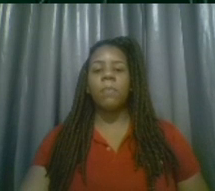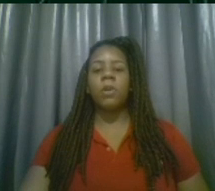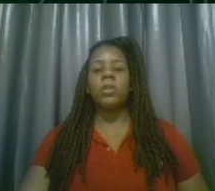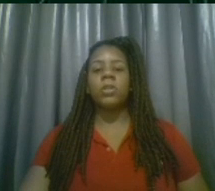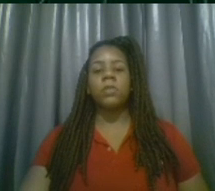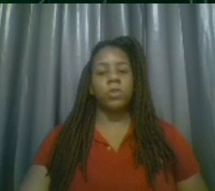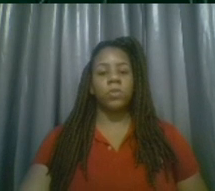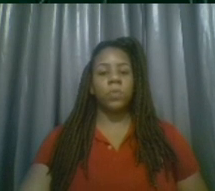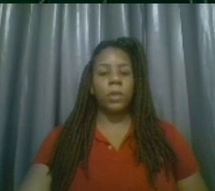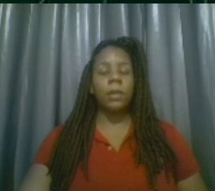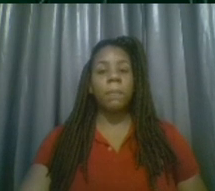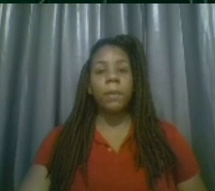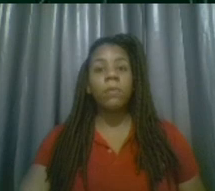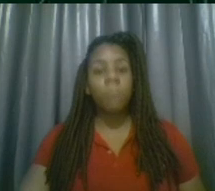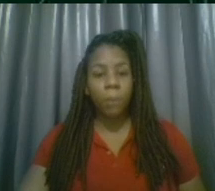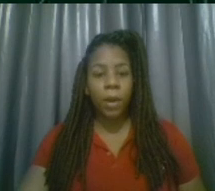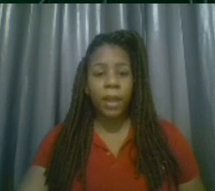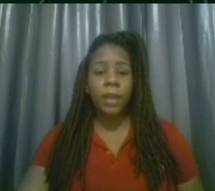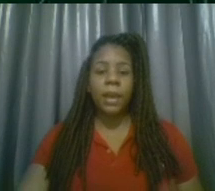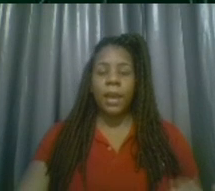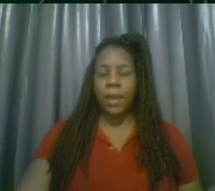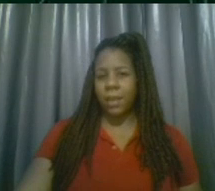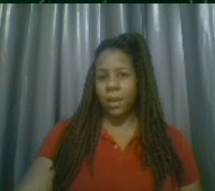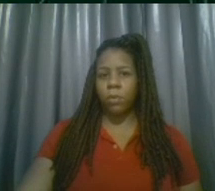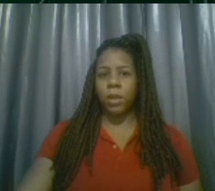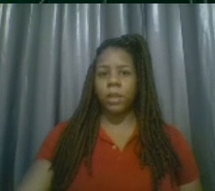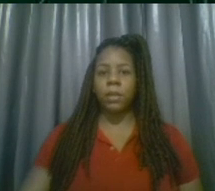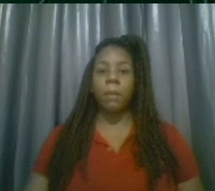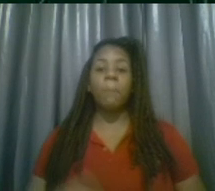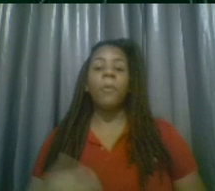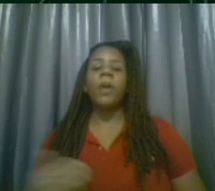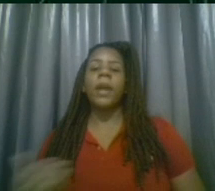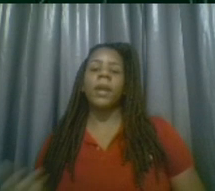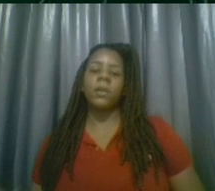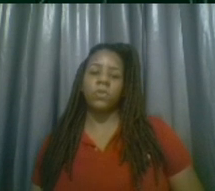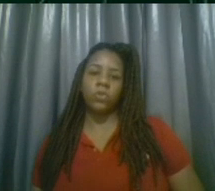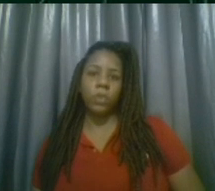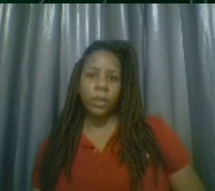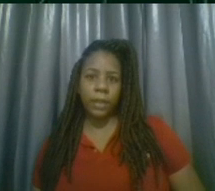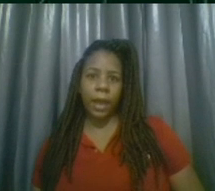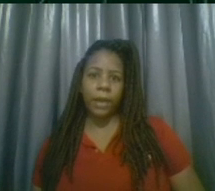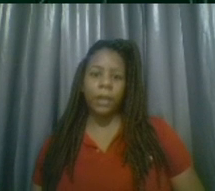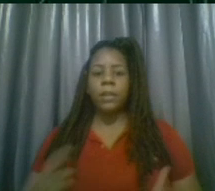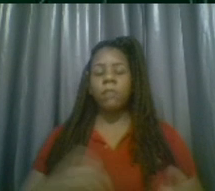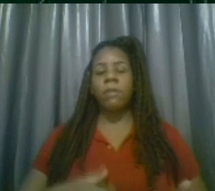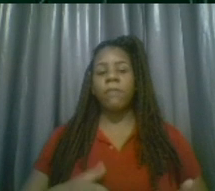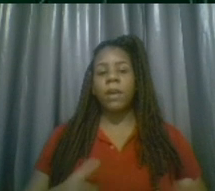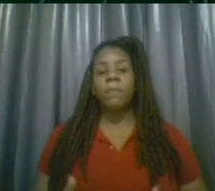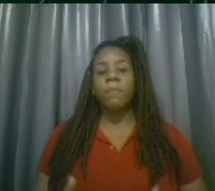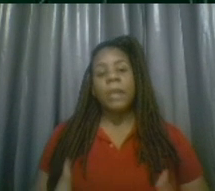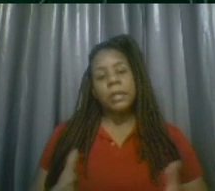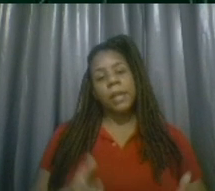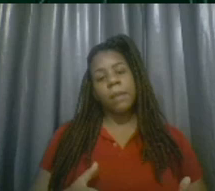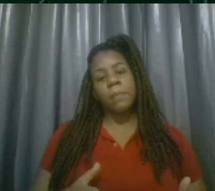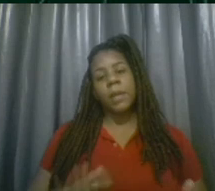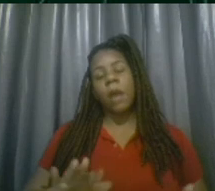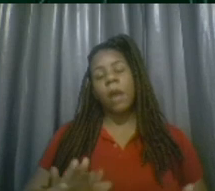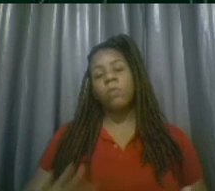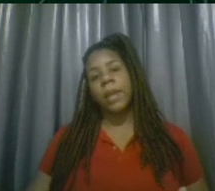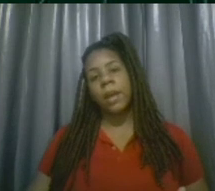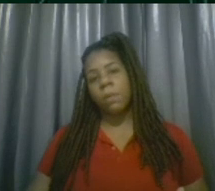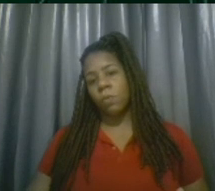palavra pode ser substituída pelo porém. Ela era bonita, porém solitária. Então, tá vendo?